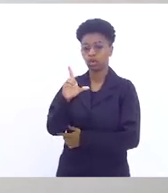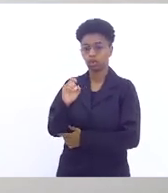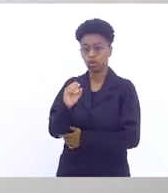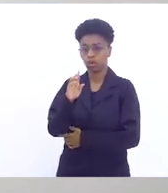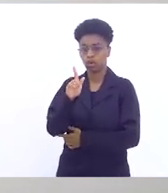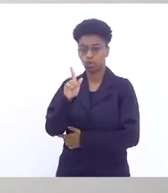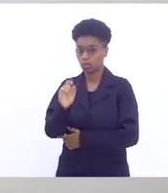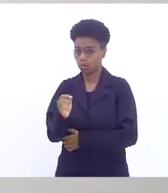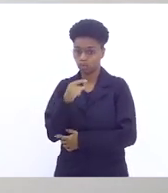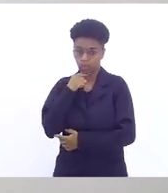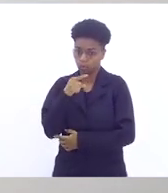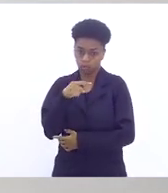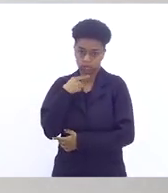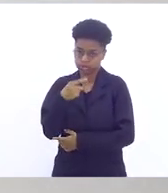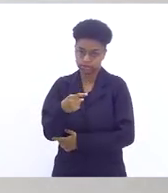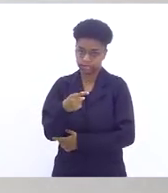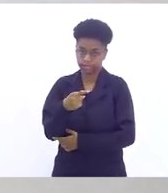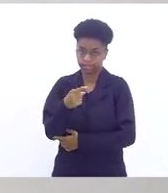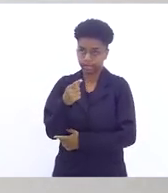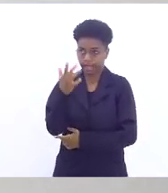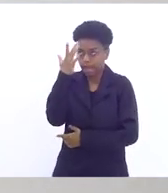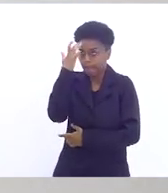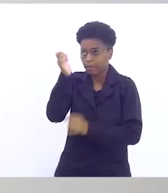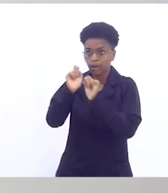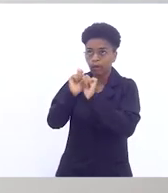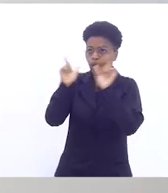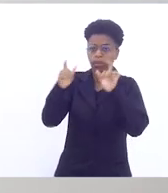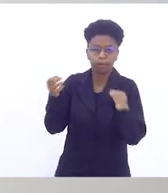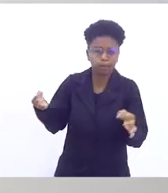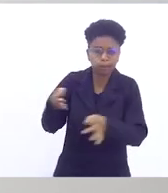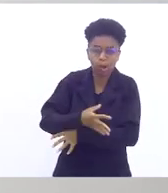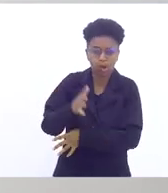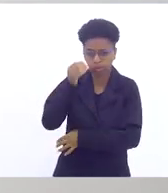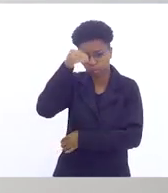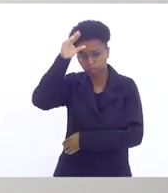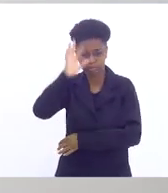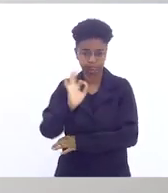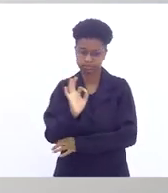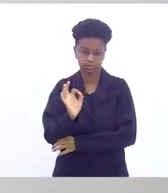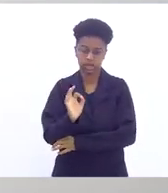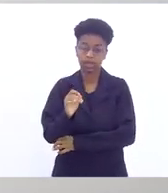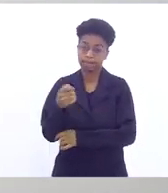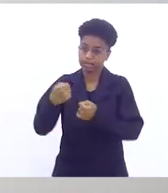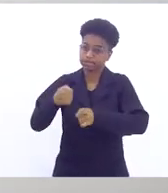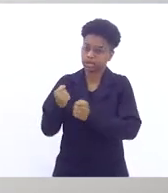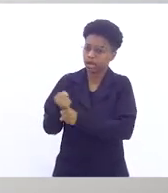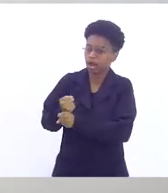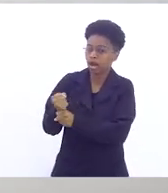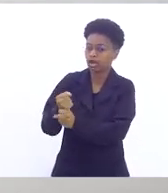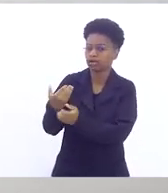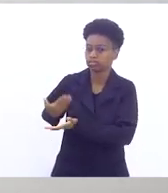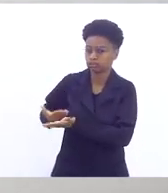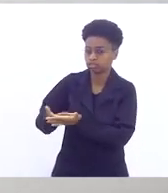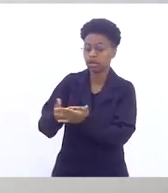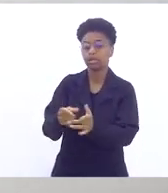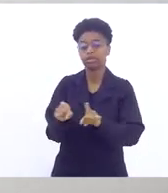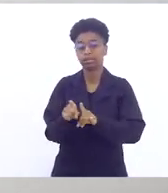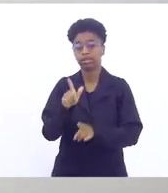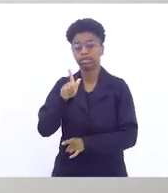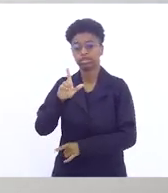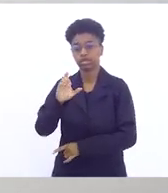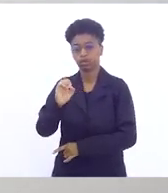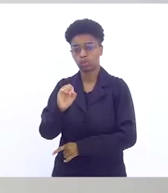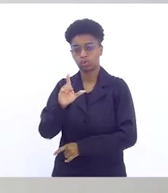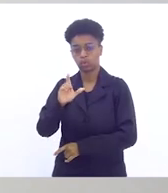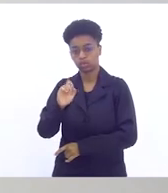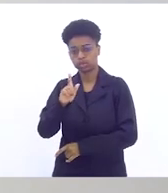né de noite para o dia são muitos anos de estudo e a geologia são muito anos de estudo